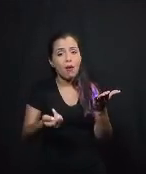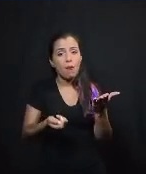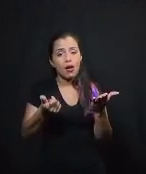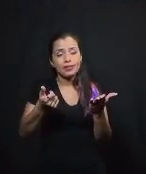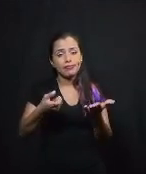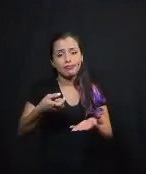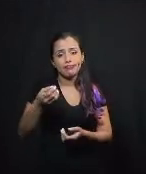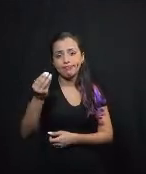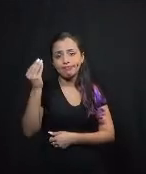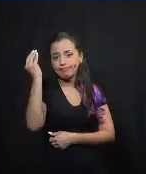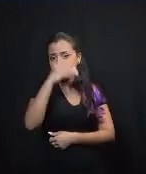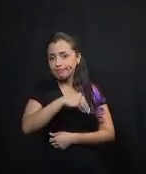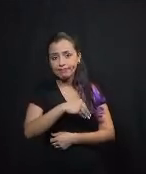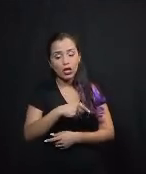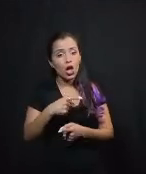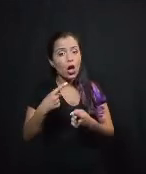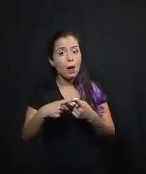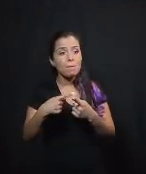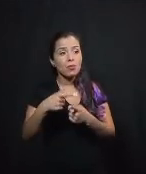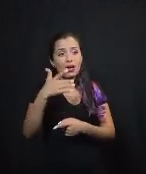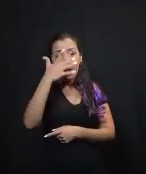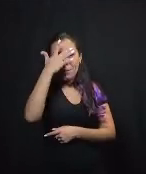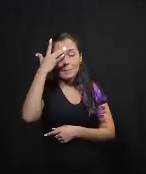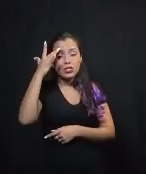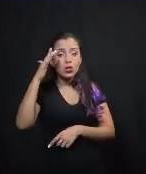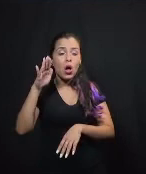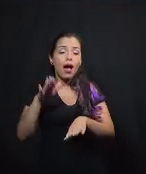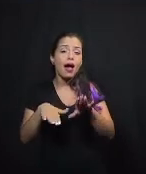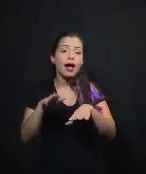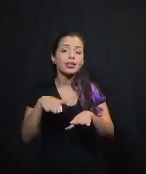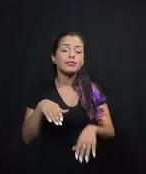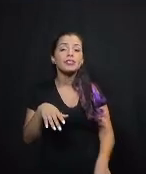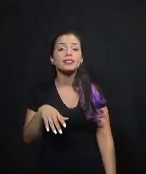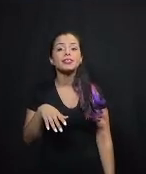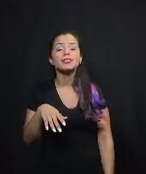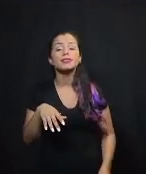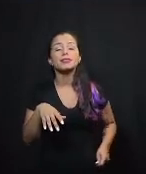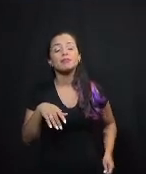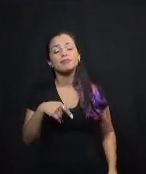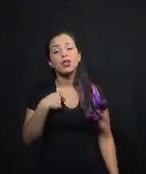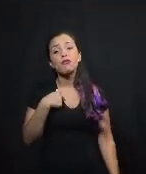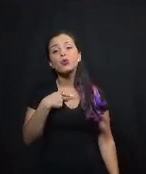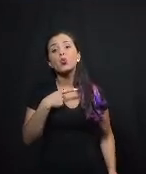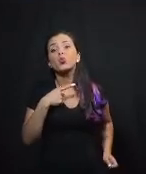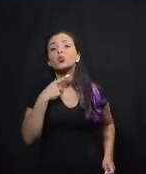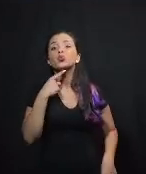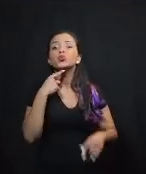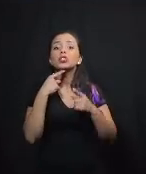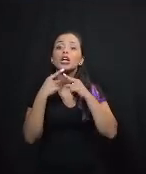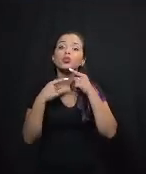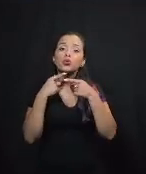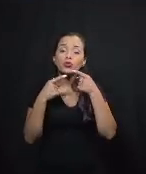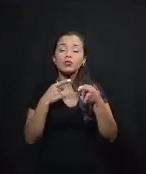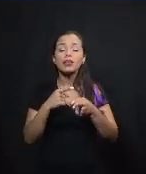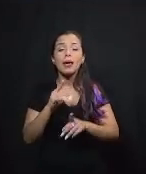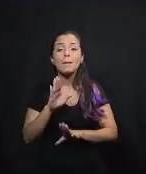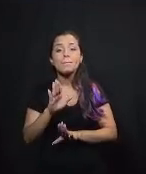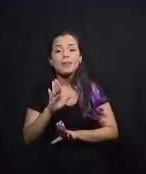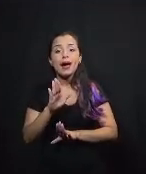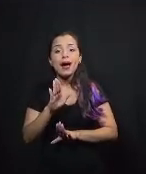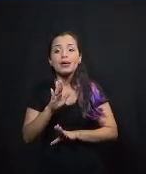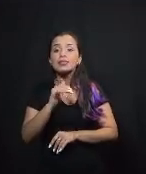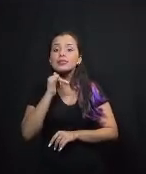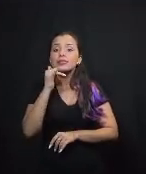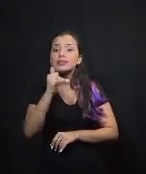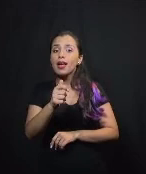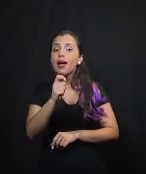porque essas pessoas, não sei, você pôs um pouco de dúvida, mas o recado me parece dispensável,